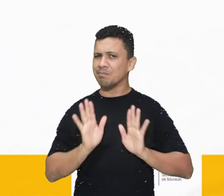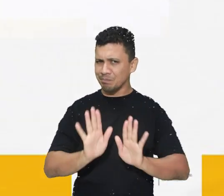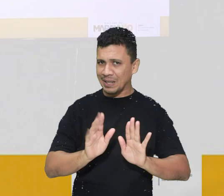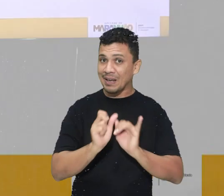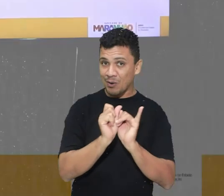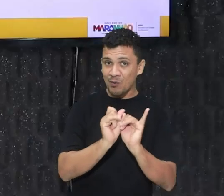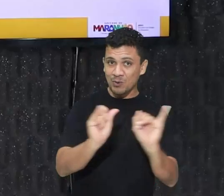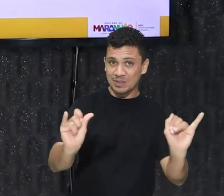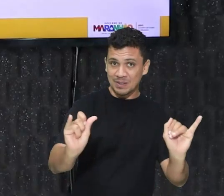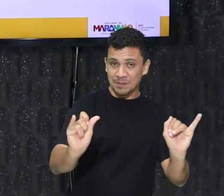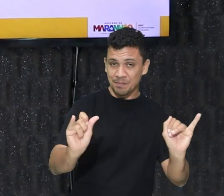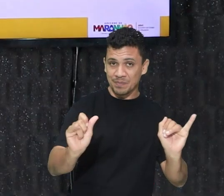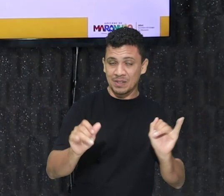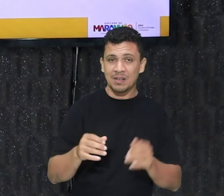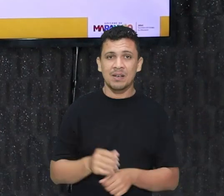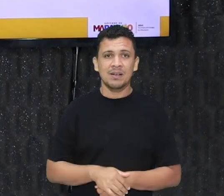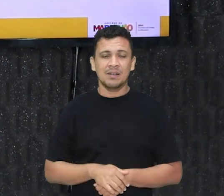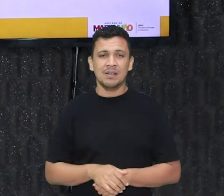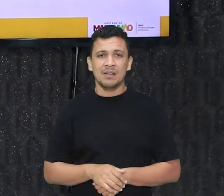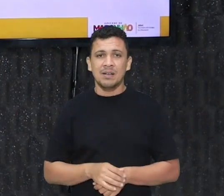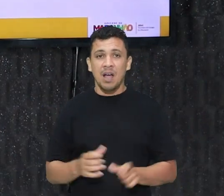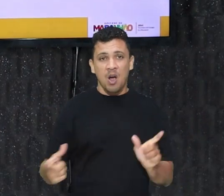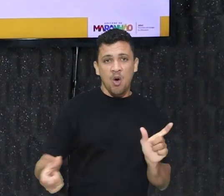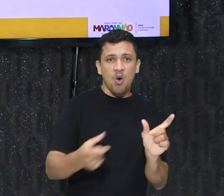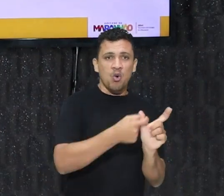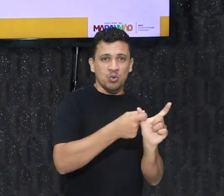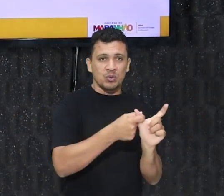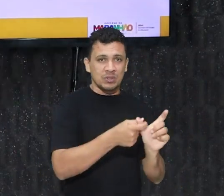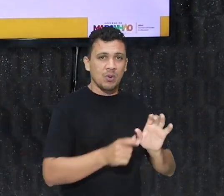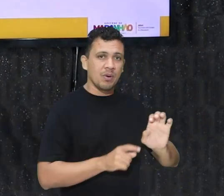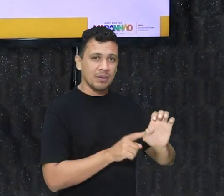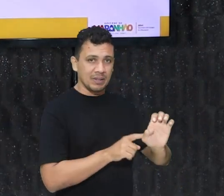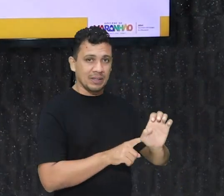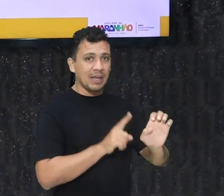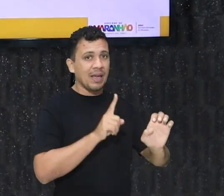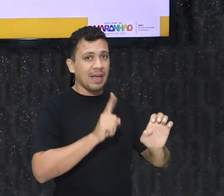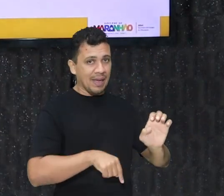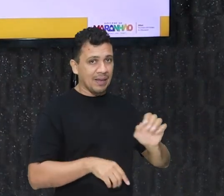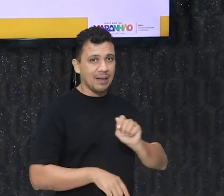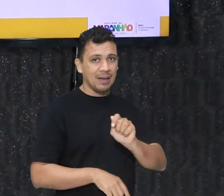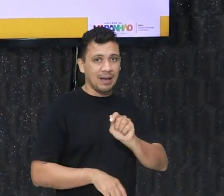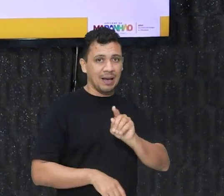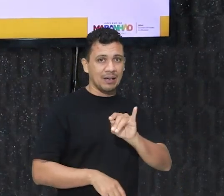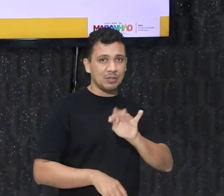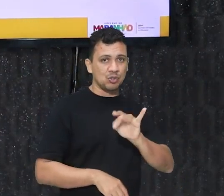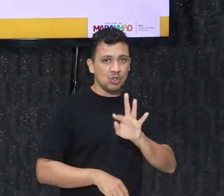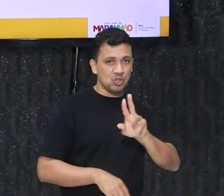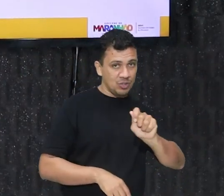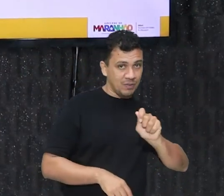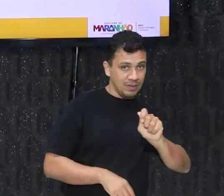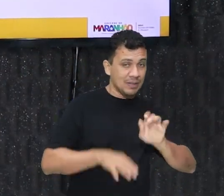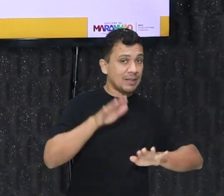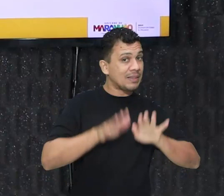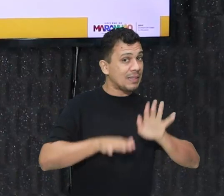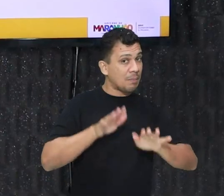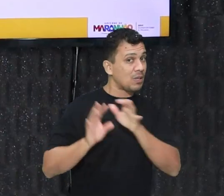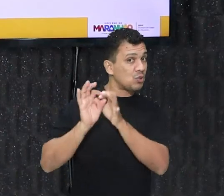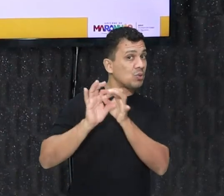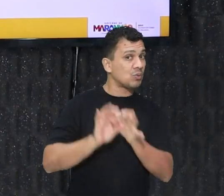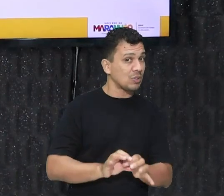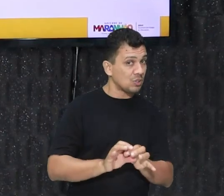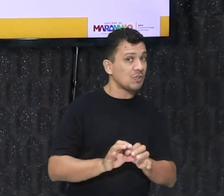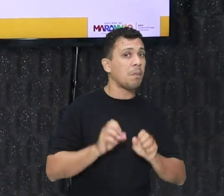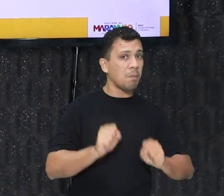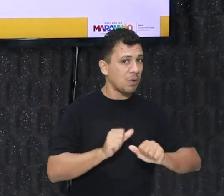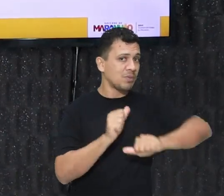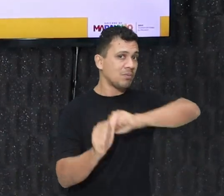vocês. Originalmente, a conjunção e é uma conjunção aditiva, mas ela pode também, dependendo do contexto, se tornar uma conjunção